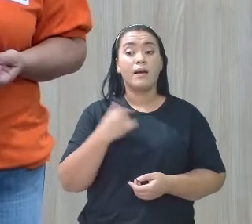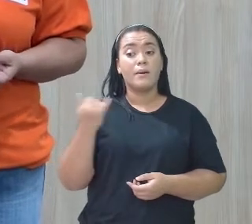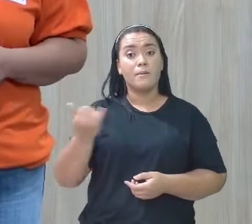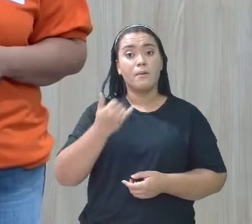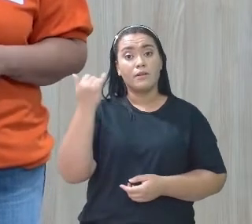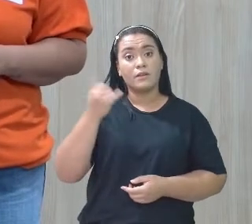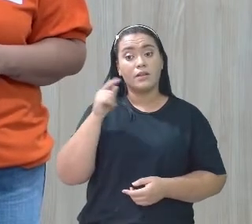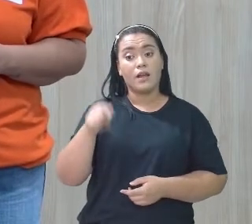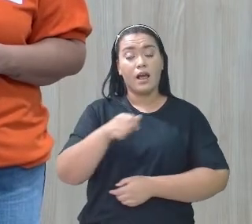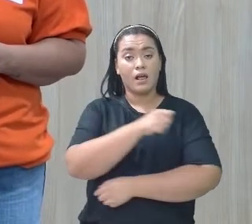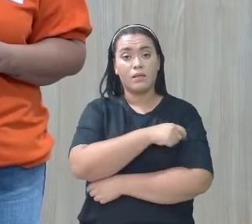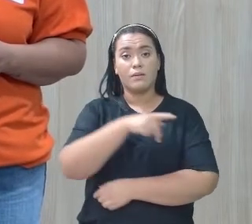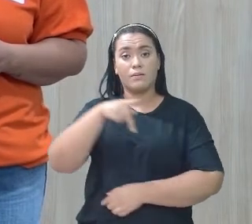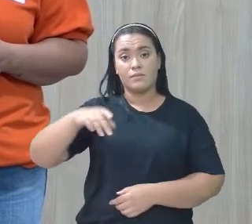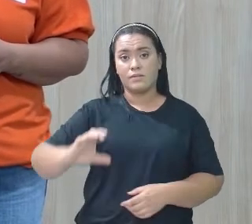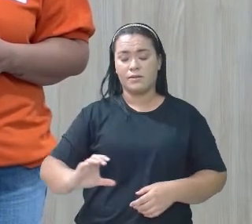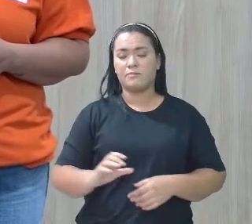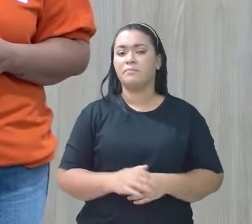paralisia cerebral.